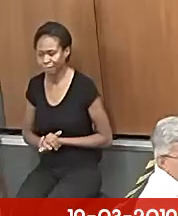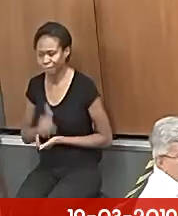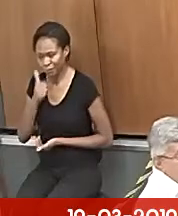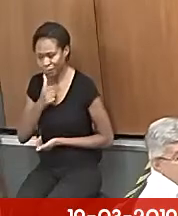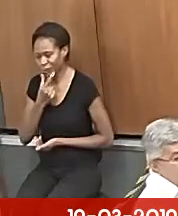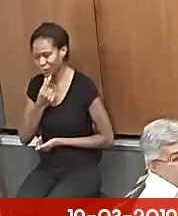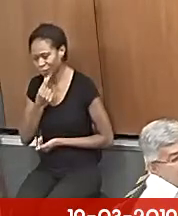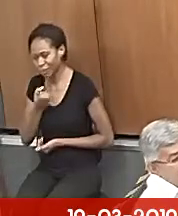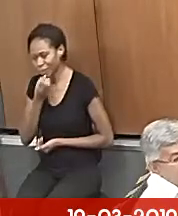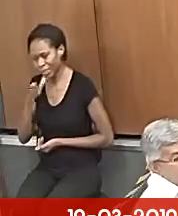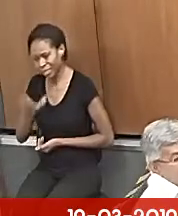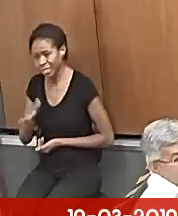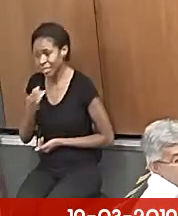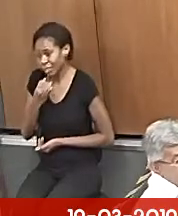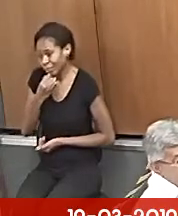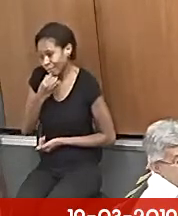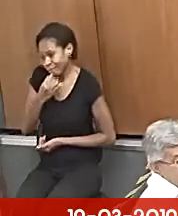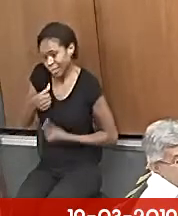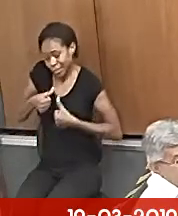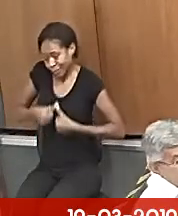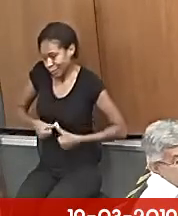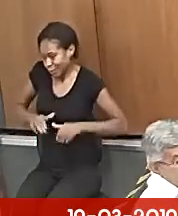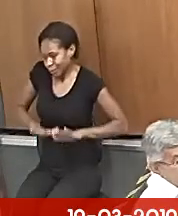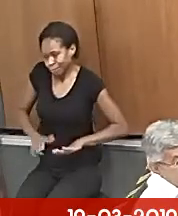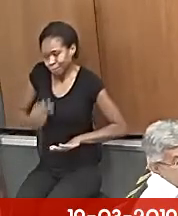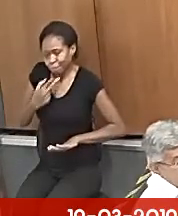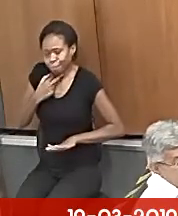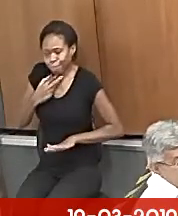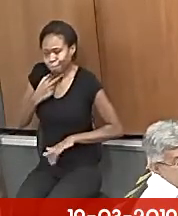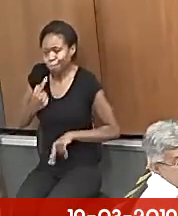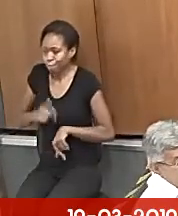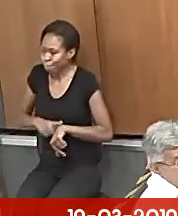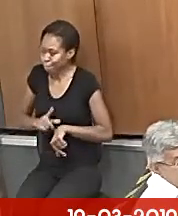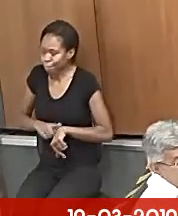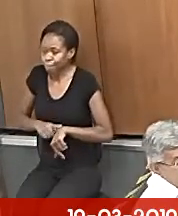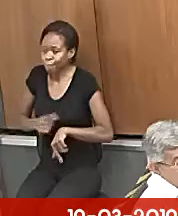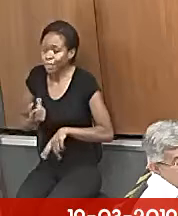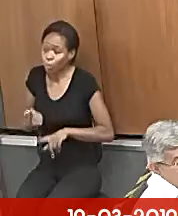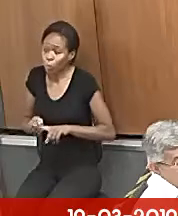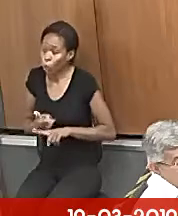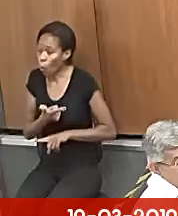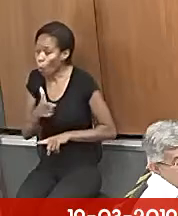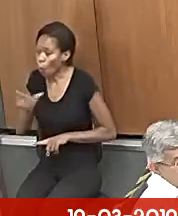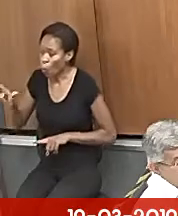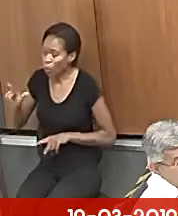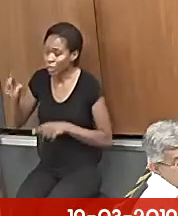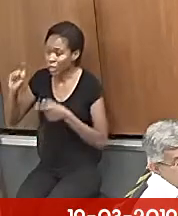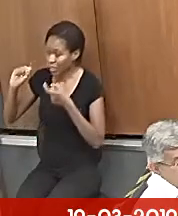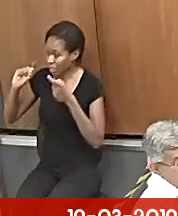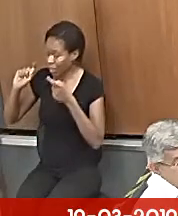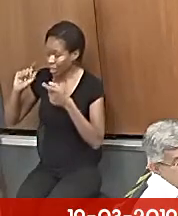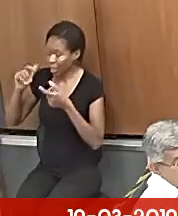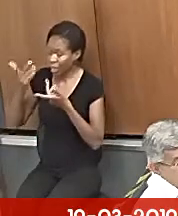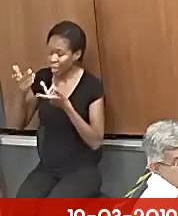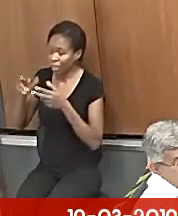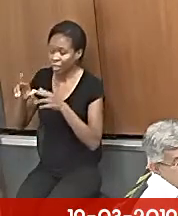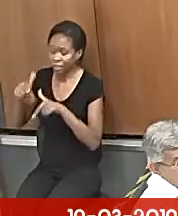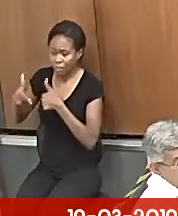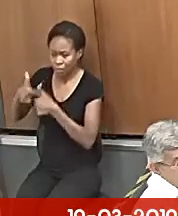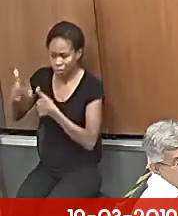é infelizmente eu não posso ficar mais tempo que a gente tem da seleção irá participar do pará pelo